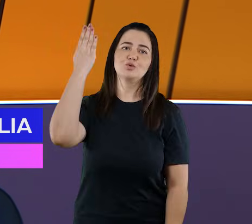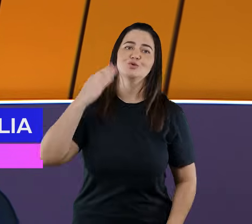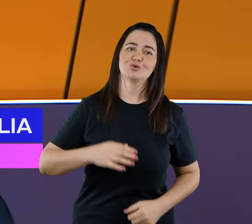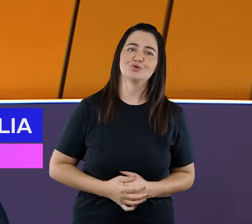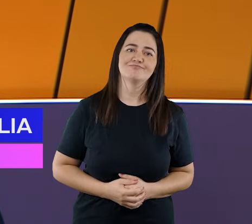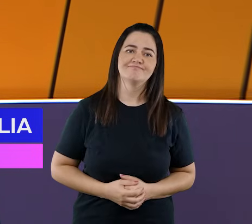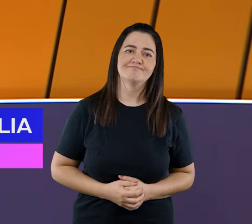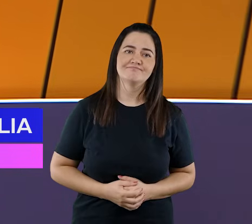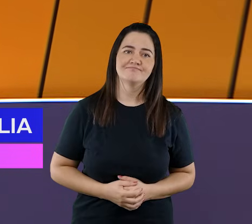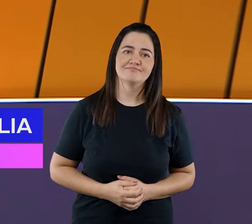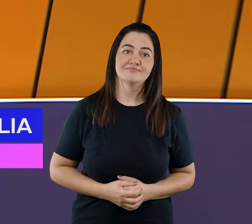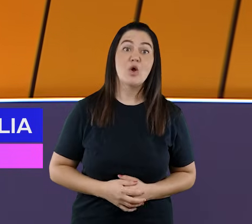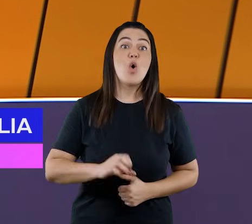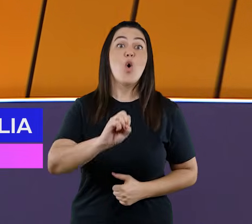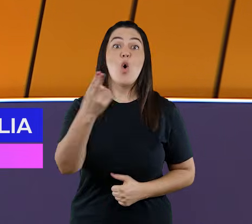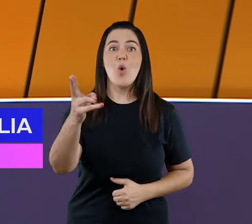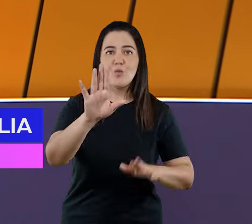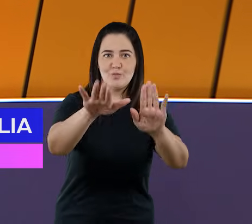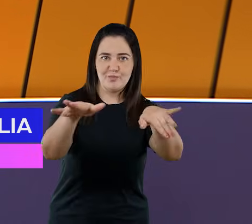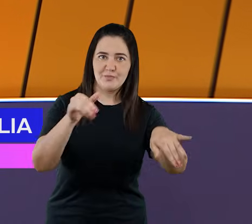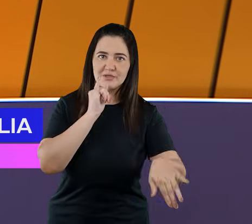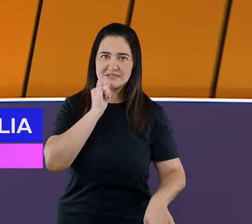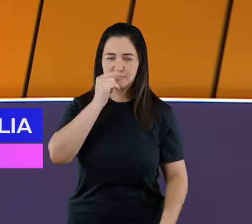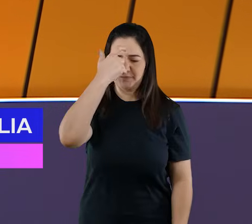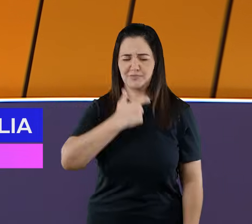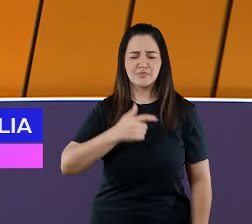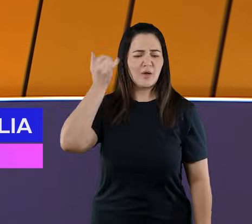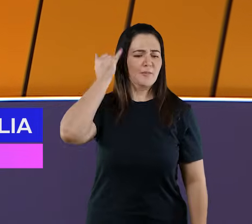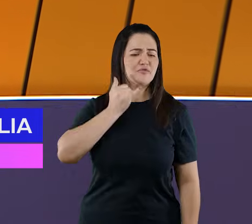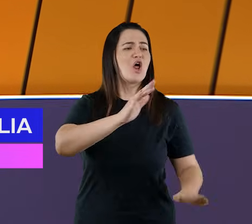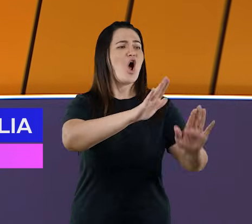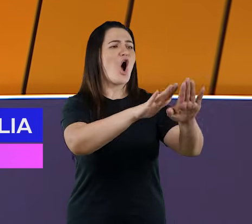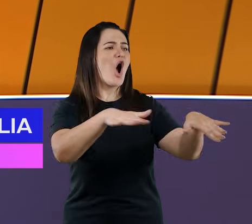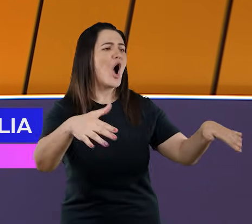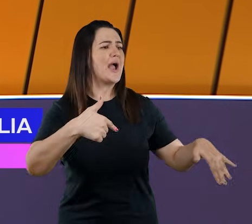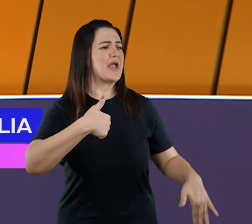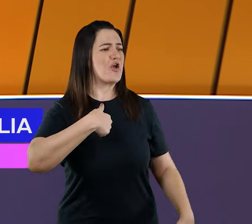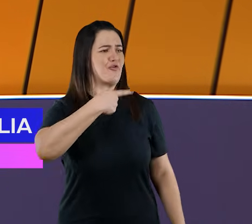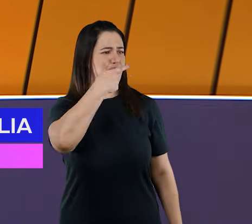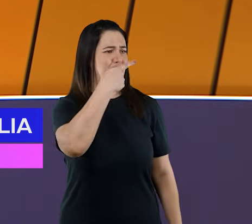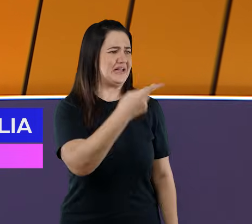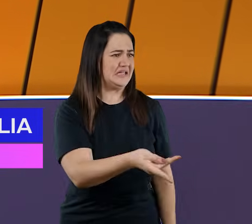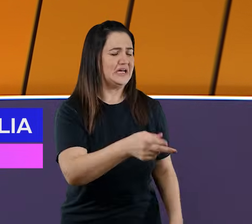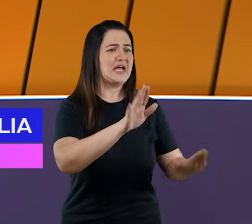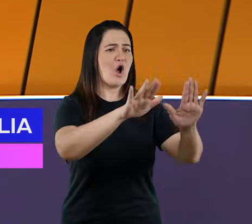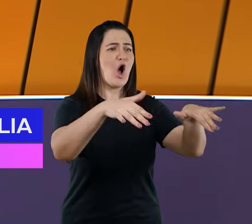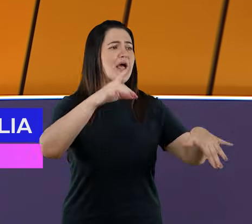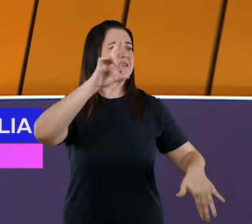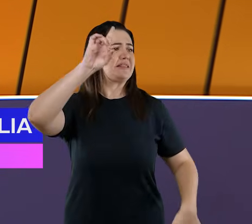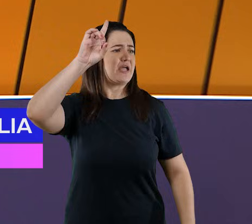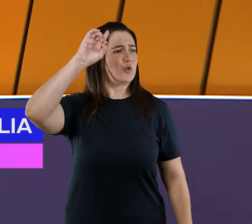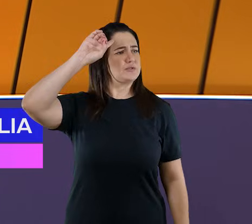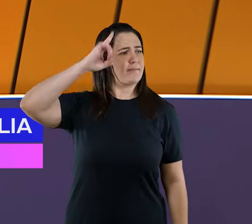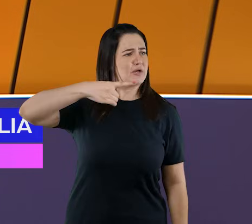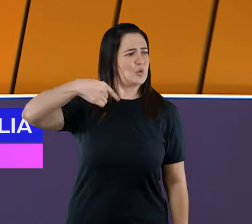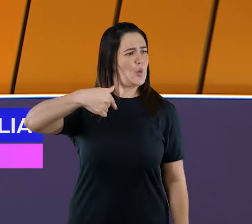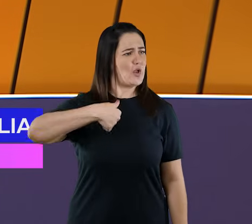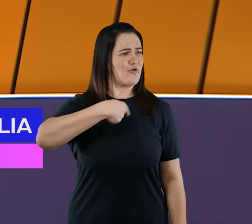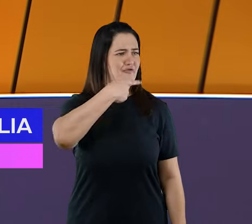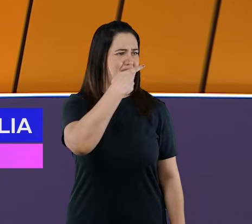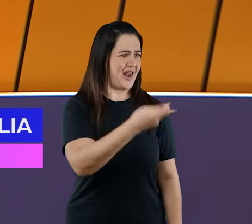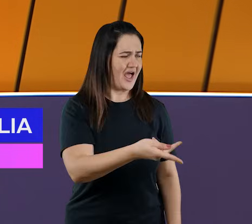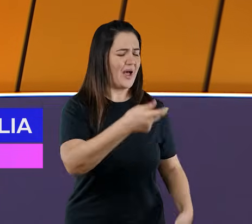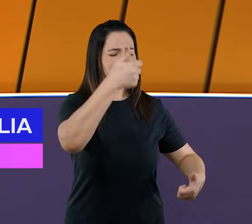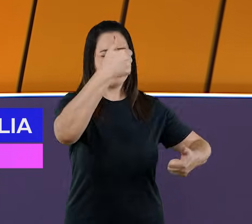nova luz, ele não é um profeta de Deus. Olha, eu estou dizendo para vocês algo diferente do que Moisés